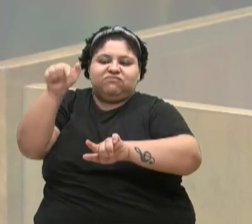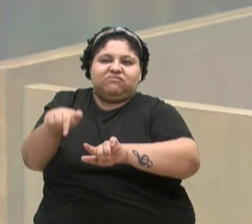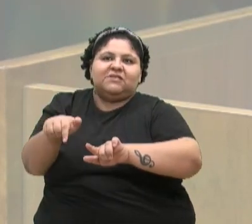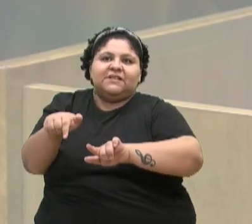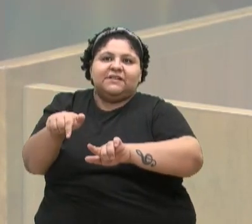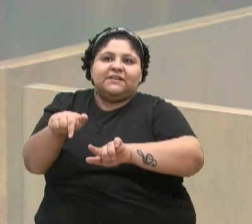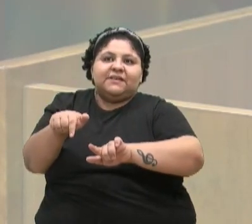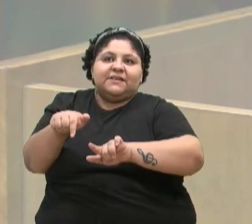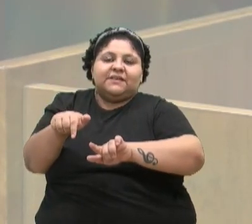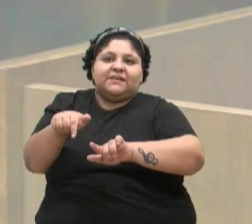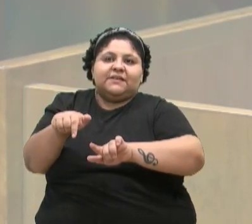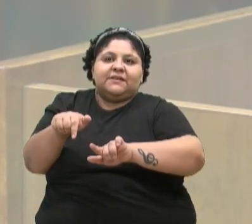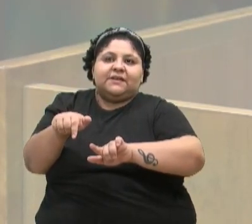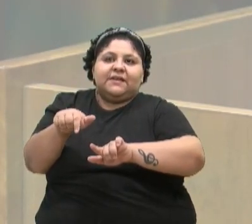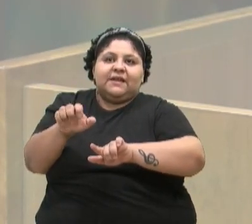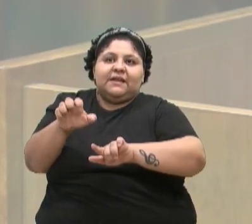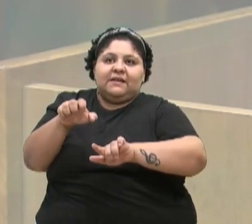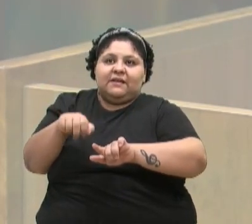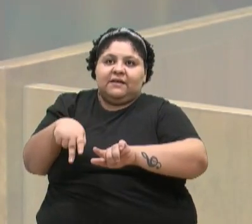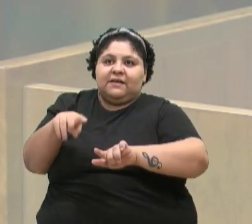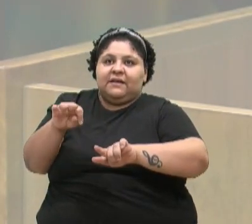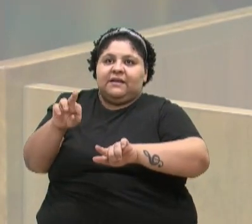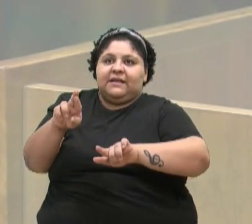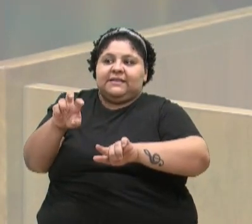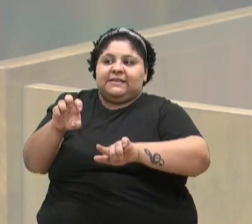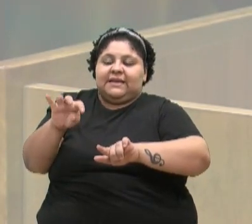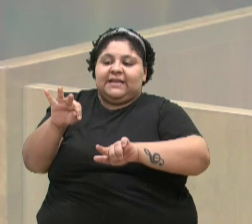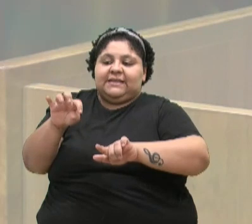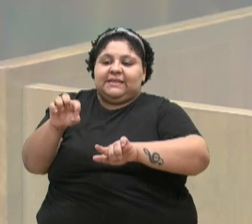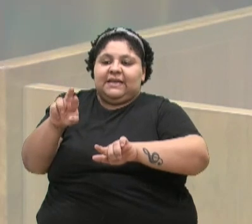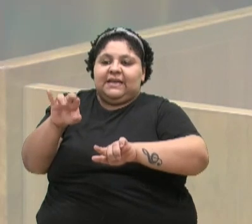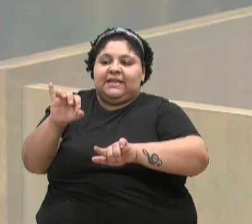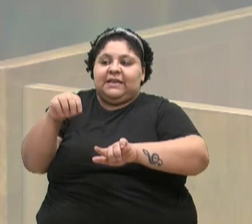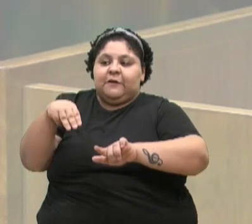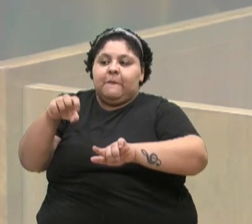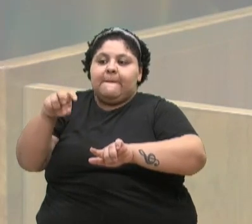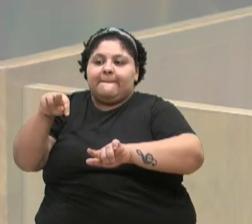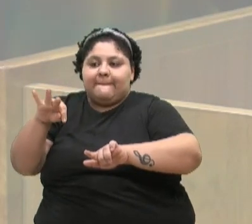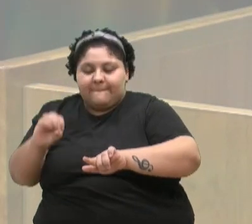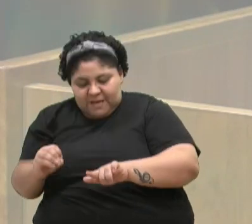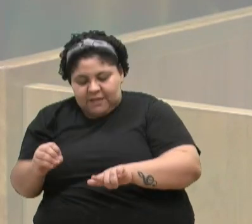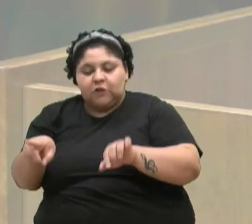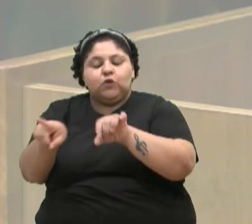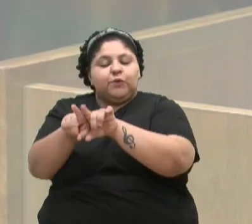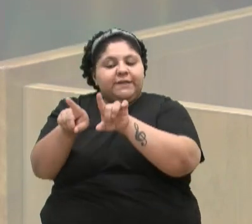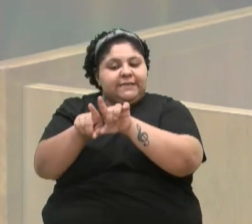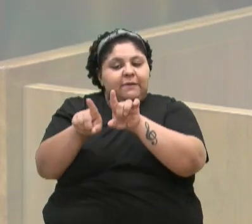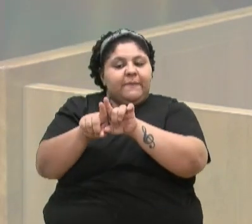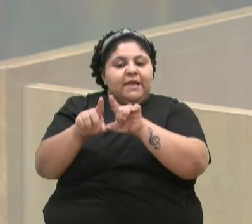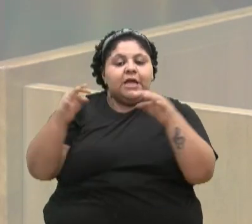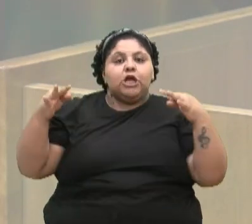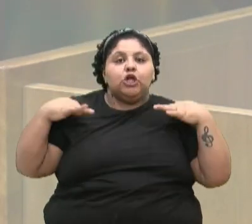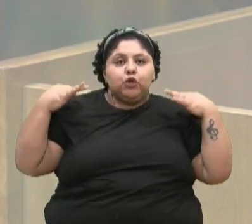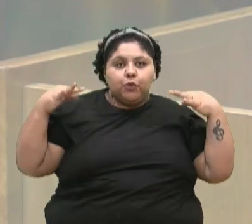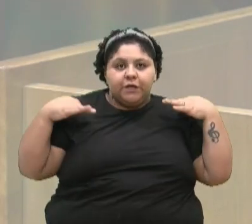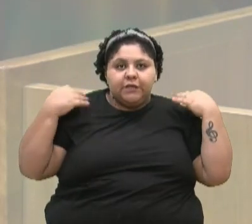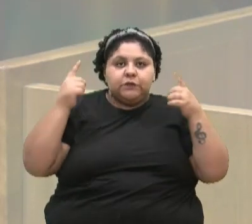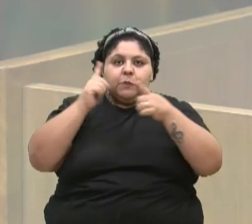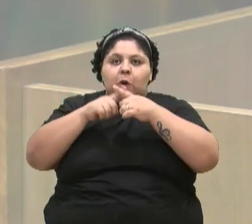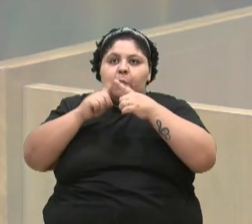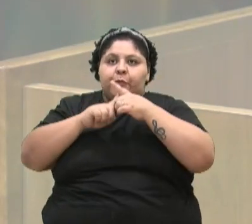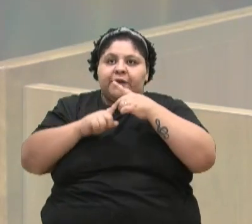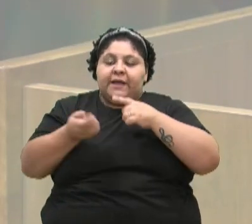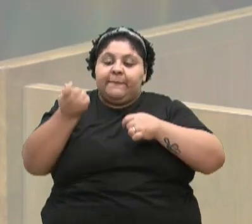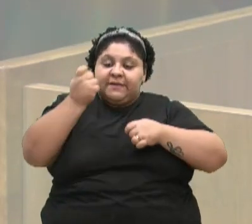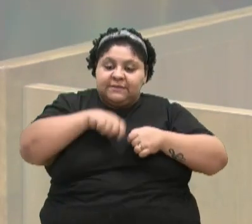o entretenimento e turismo, porque a gente precisa de pessoas que nos cuidam. Então, o